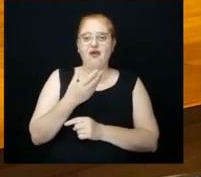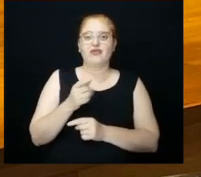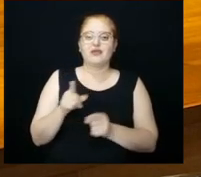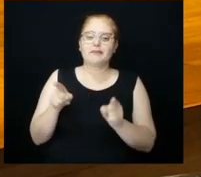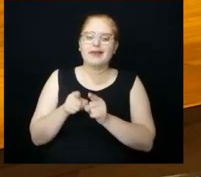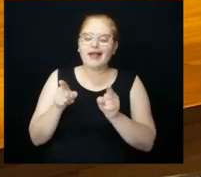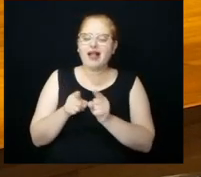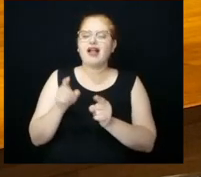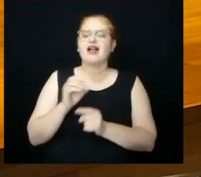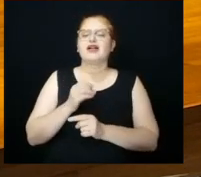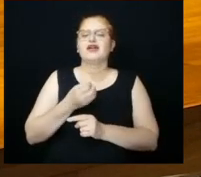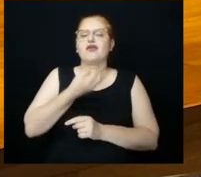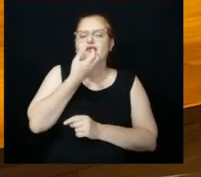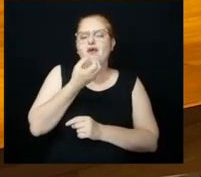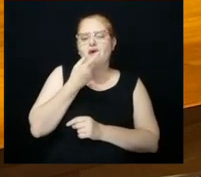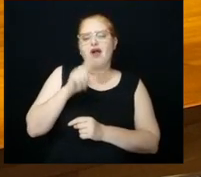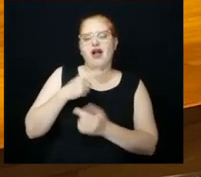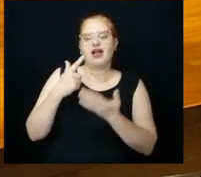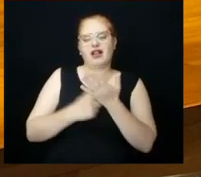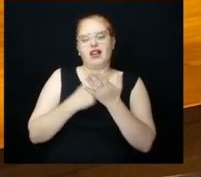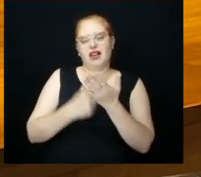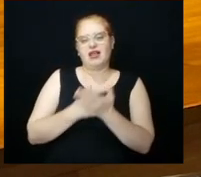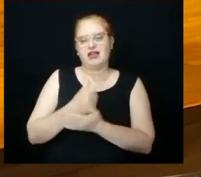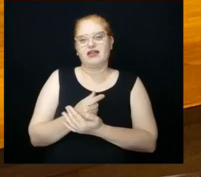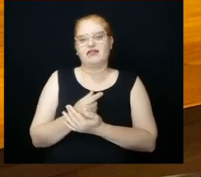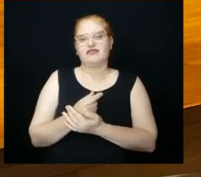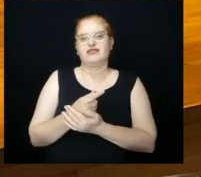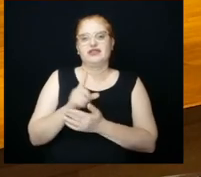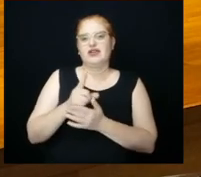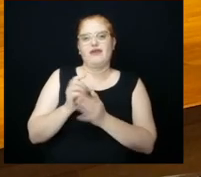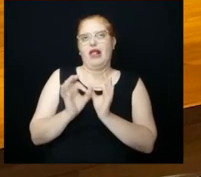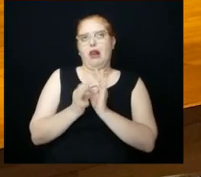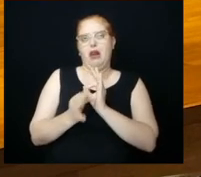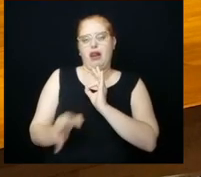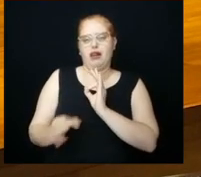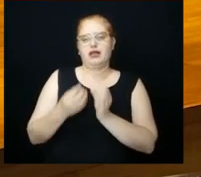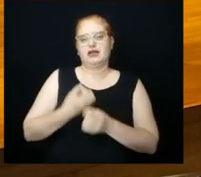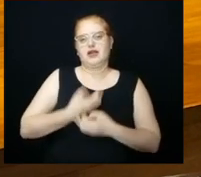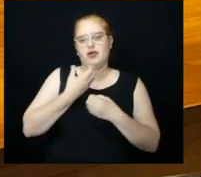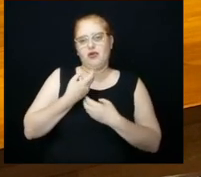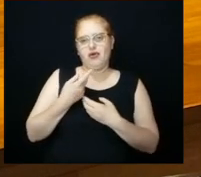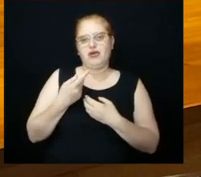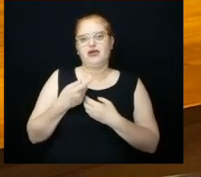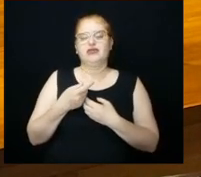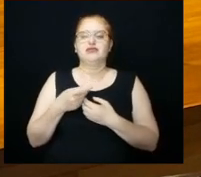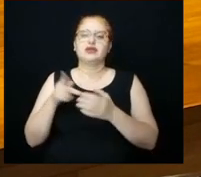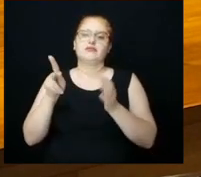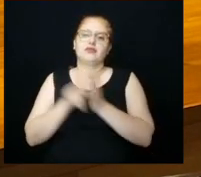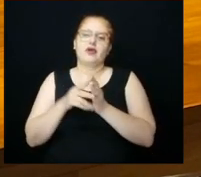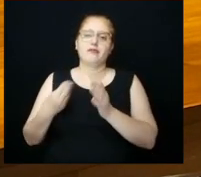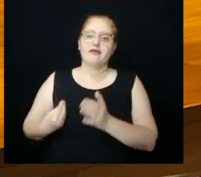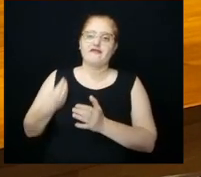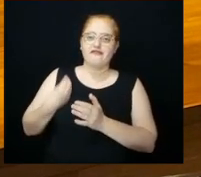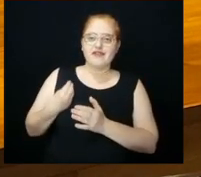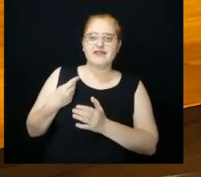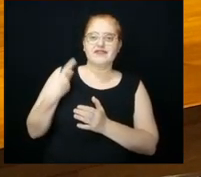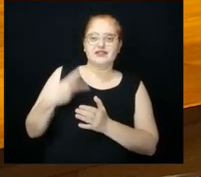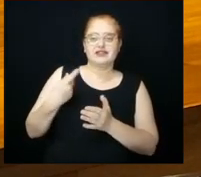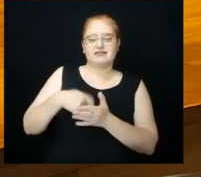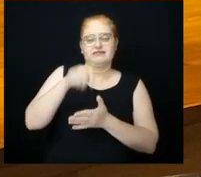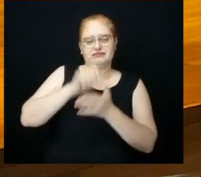pequenos contos. E o livro ele é um livro não é muito extenso. E são contos autobiográficos do próprio Ondjak.